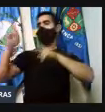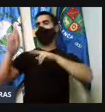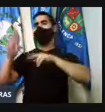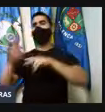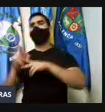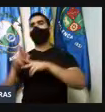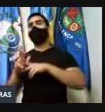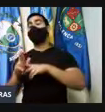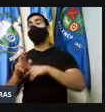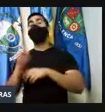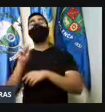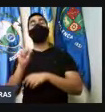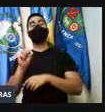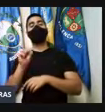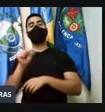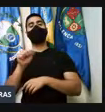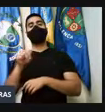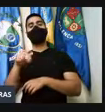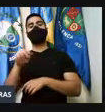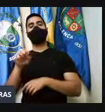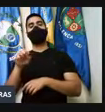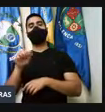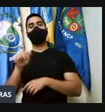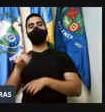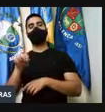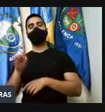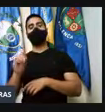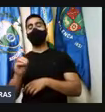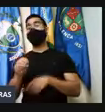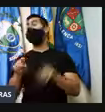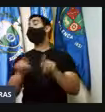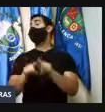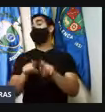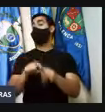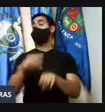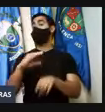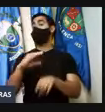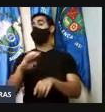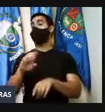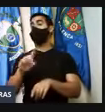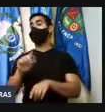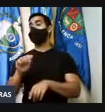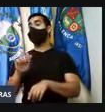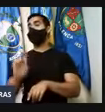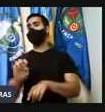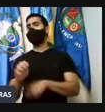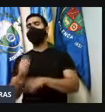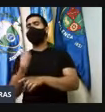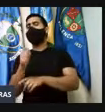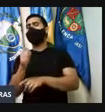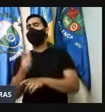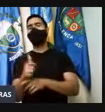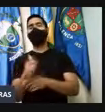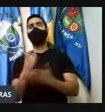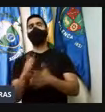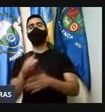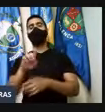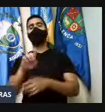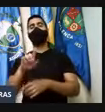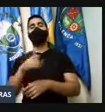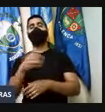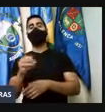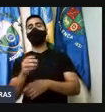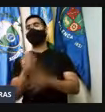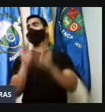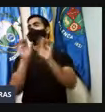do saneamento e principalmente da SEDAI. E estamos praticamente no finalmente do leilão da SEDAI.